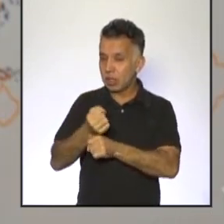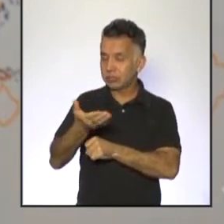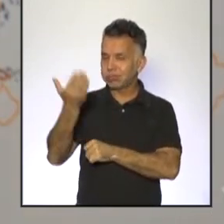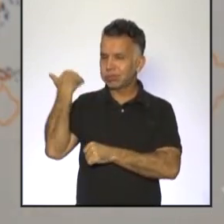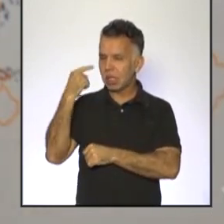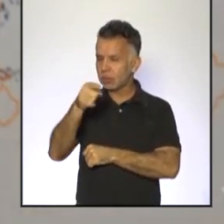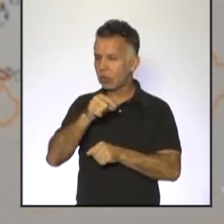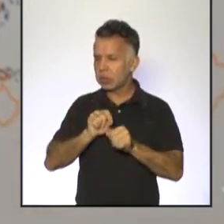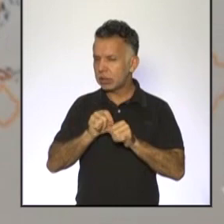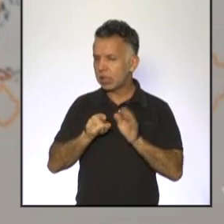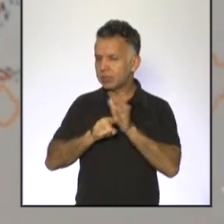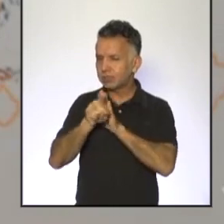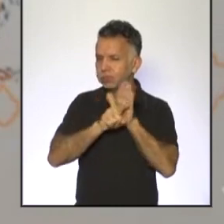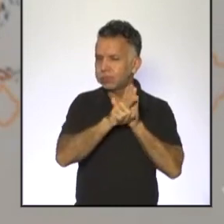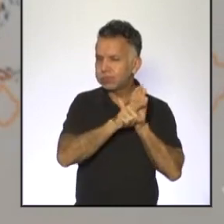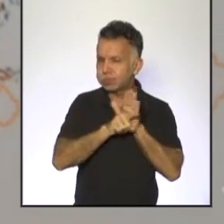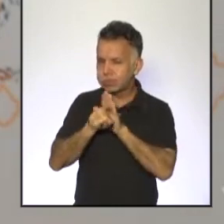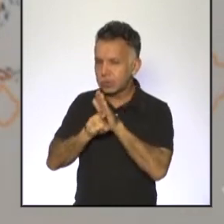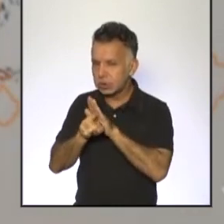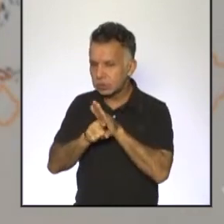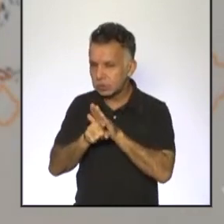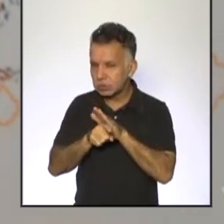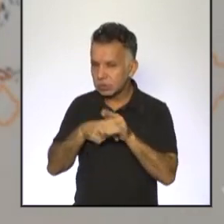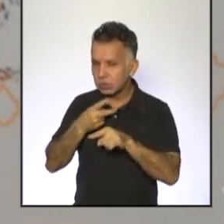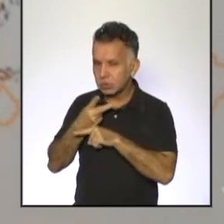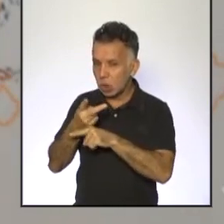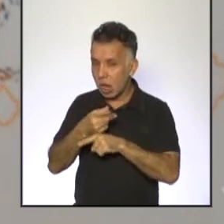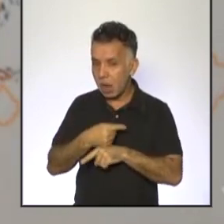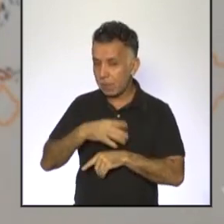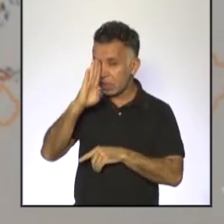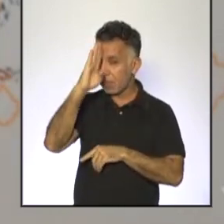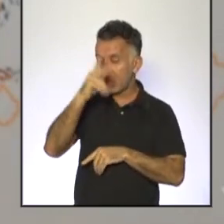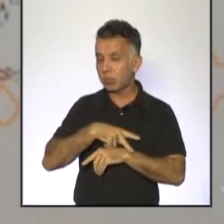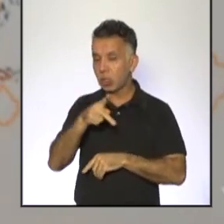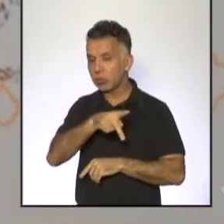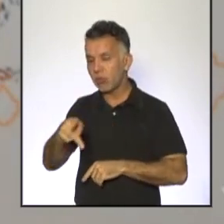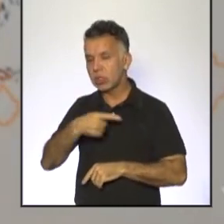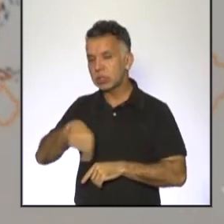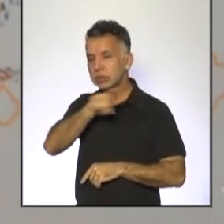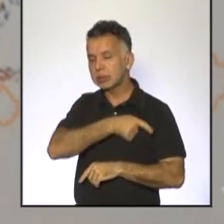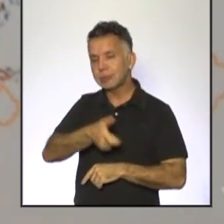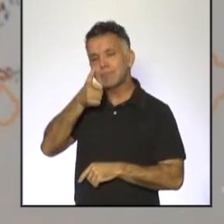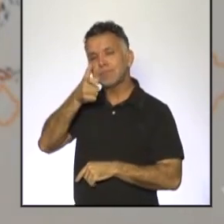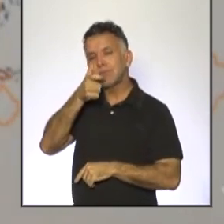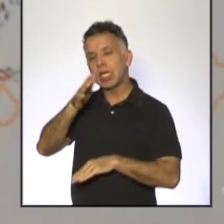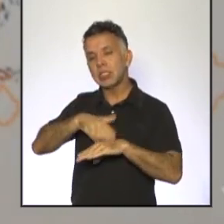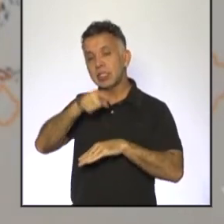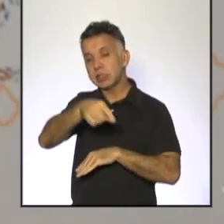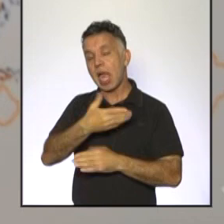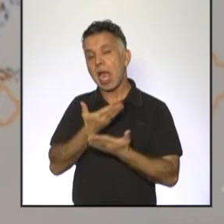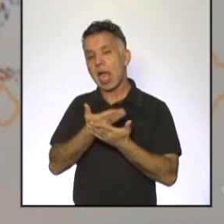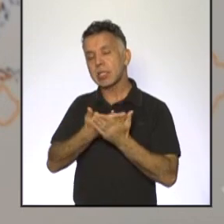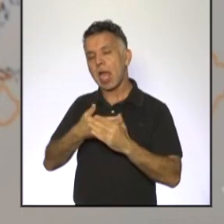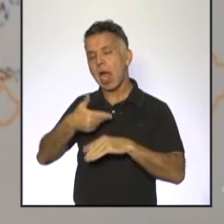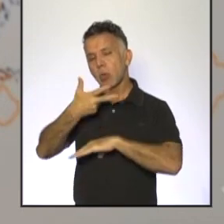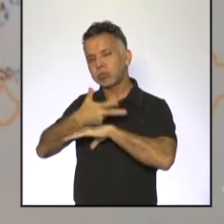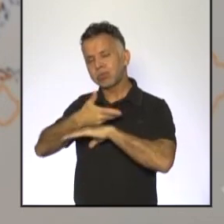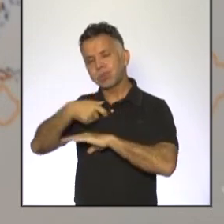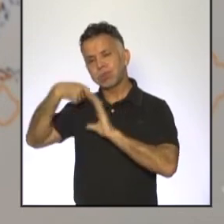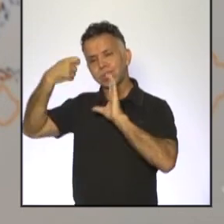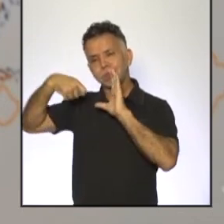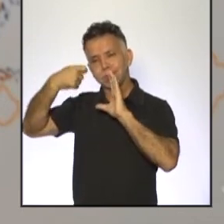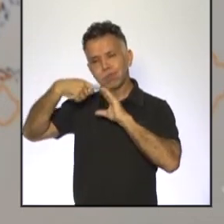vocês procurarem, e aí principalmente para os professores que estão assistindo essa videoaula, se vocês